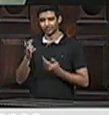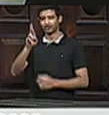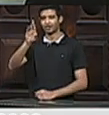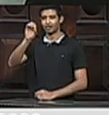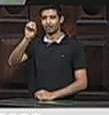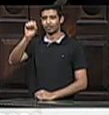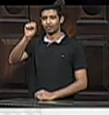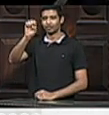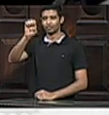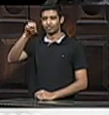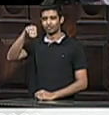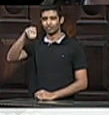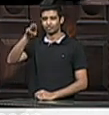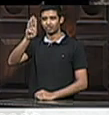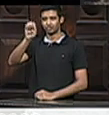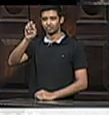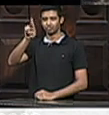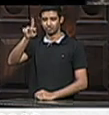Deputado Gilberto Palmares.